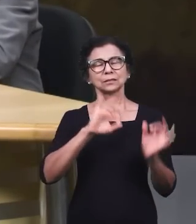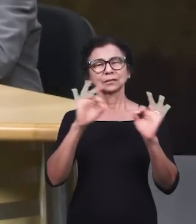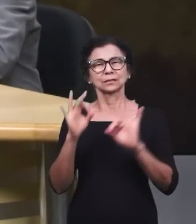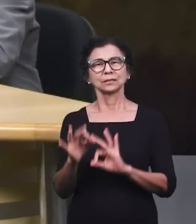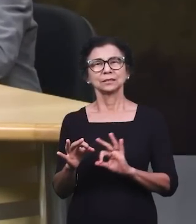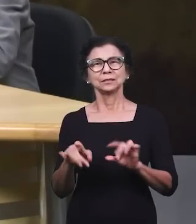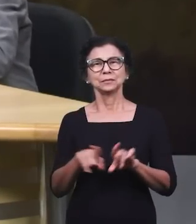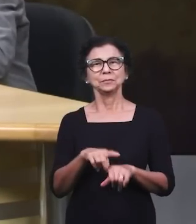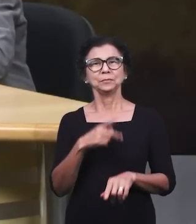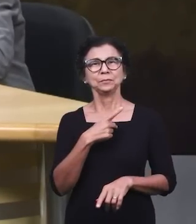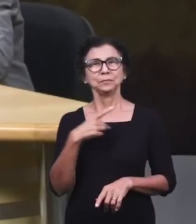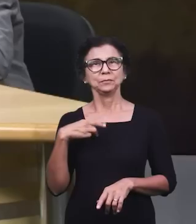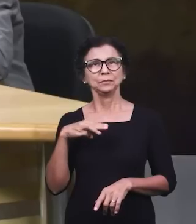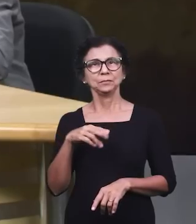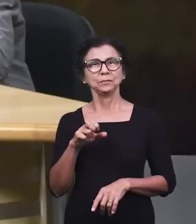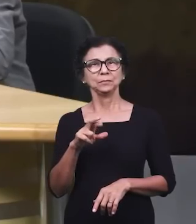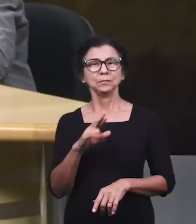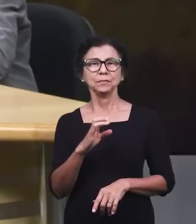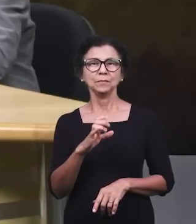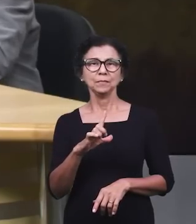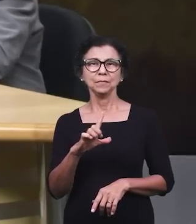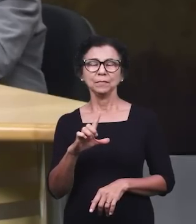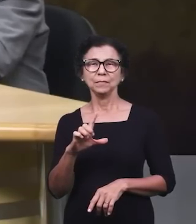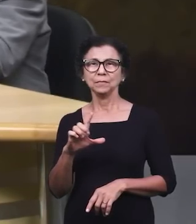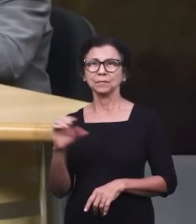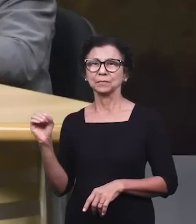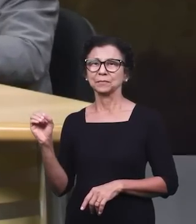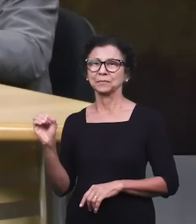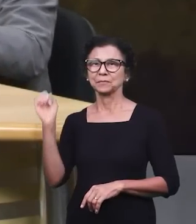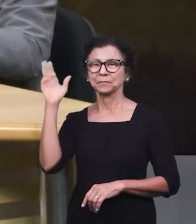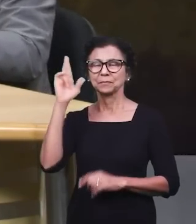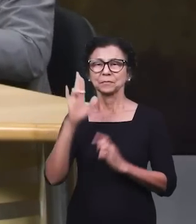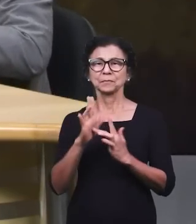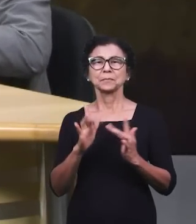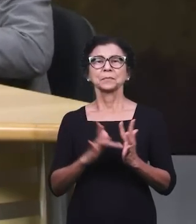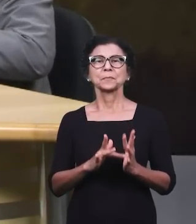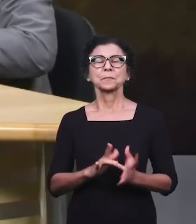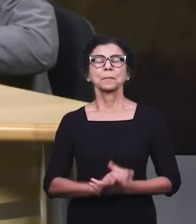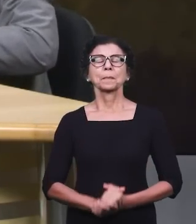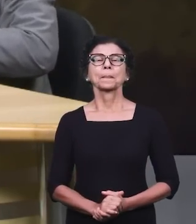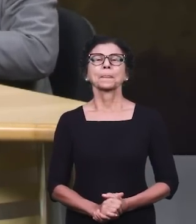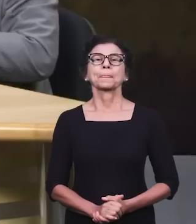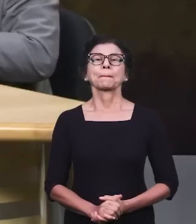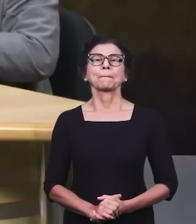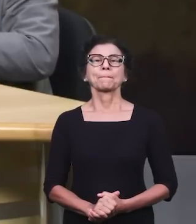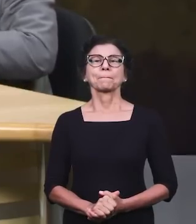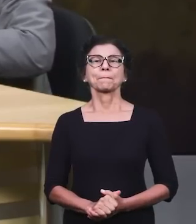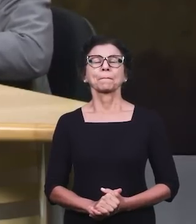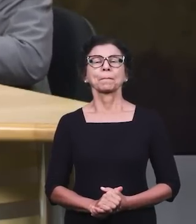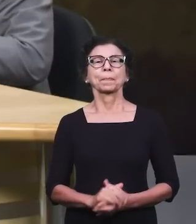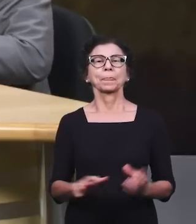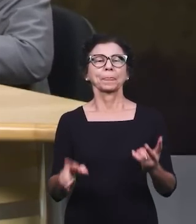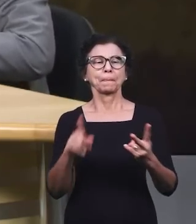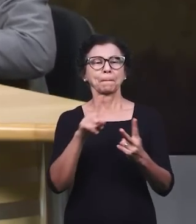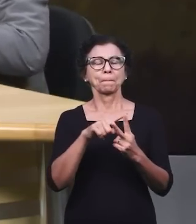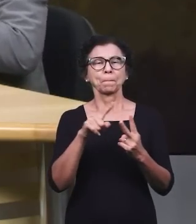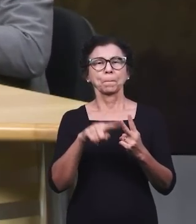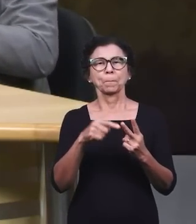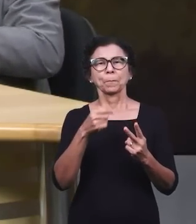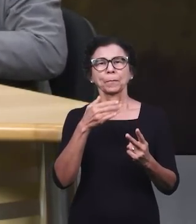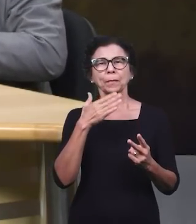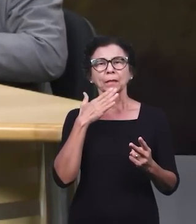Amém. Pastor Marcelo Ferreira, Pai do Senhor. Pai do Senhor a todos. Amém. Vamos lá. O tema hoje é Abraão e Isaac. E